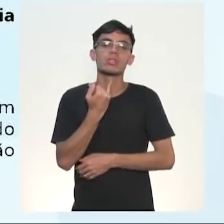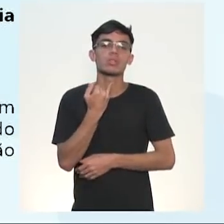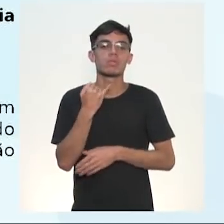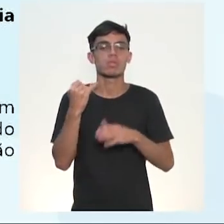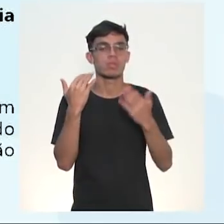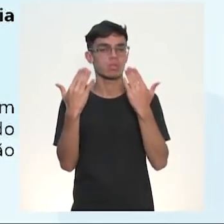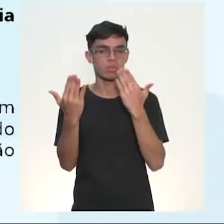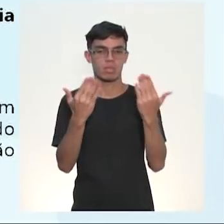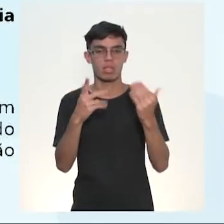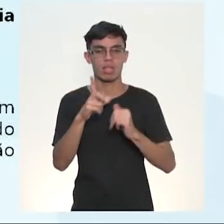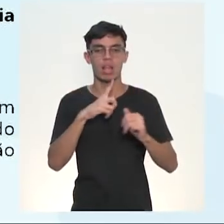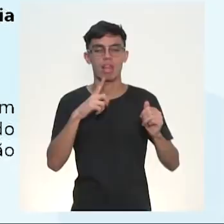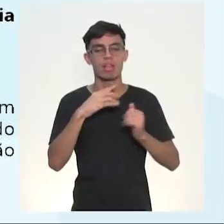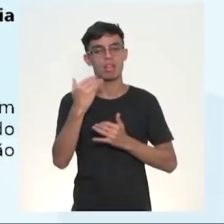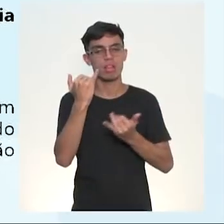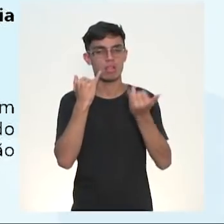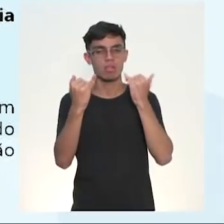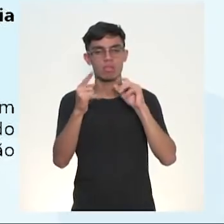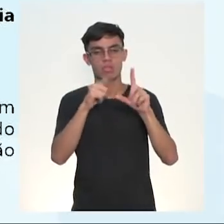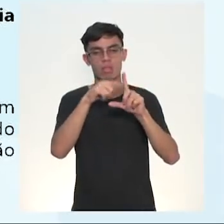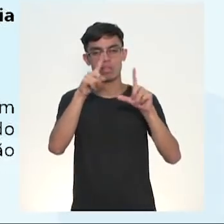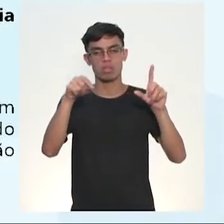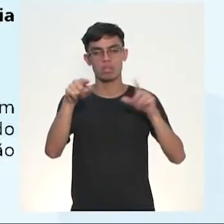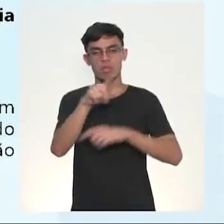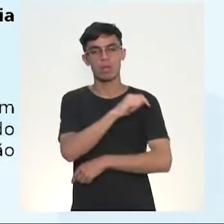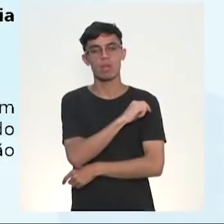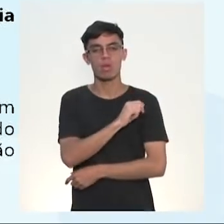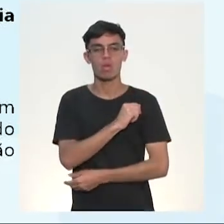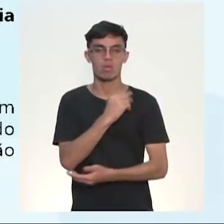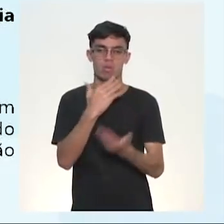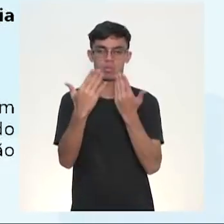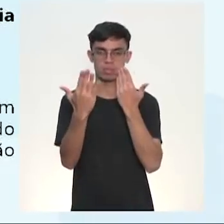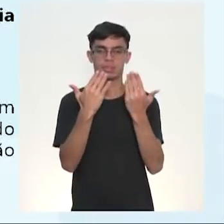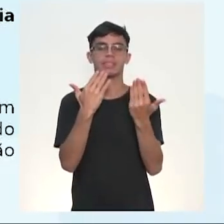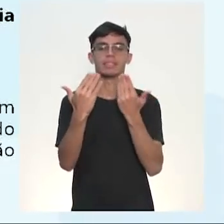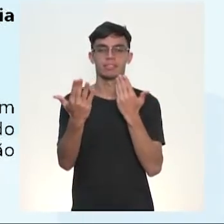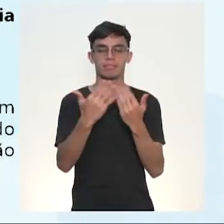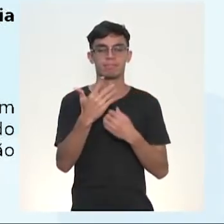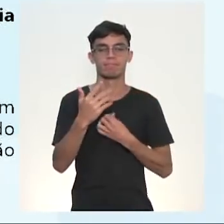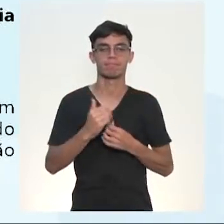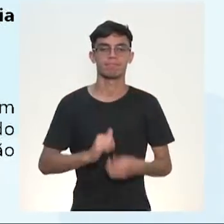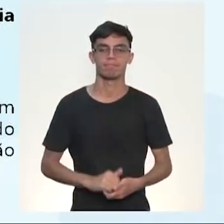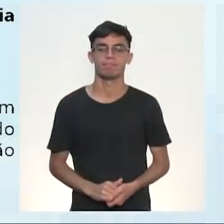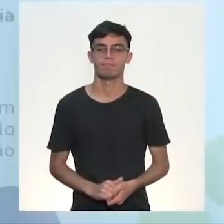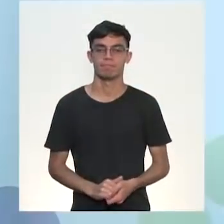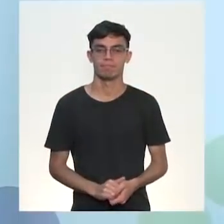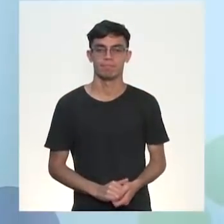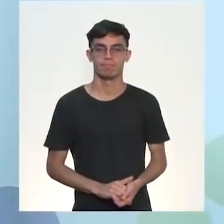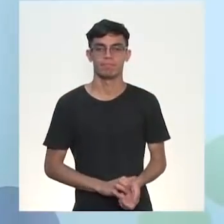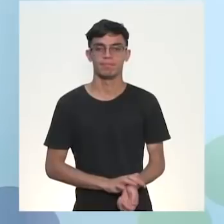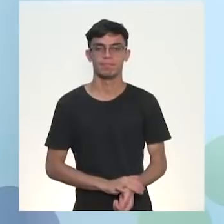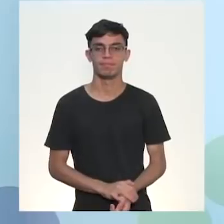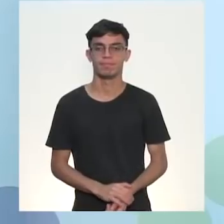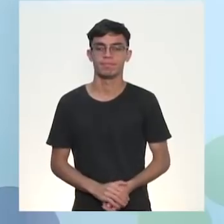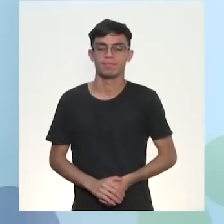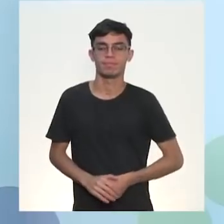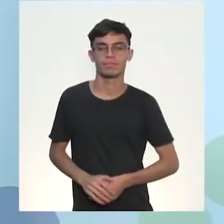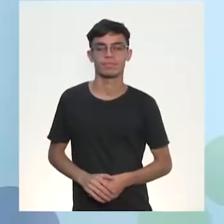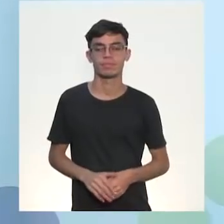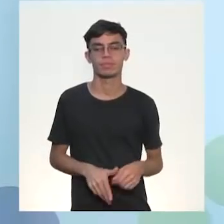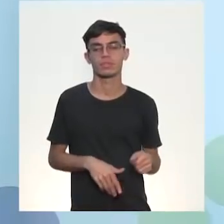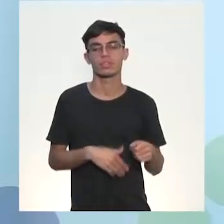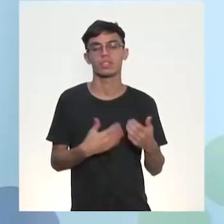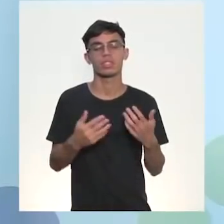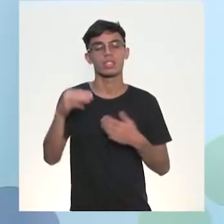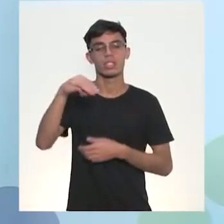tem os dados para os alunos, posteriormente, se eles quiserem, estar comparando essas fontes de energia elétrica. O tipo de energia, que é